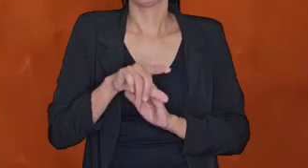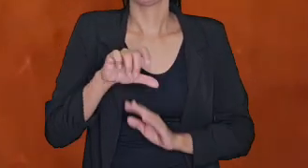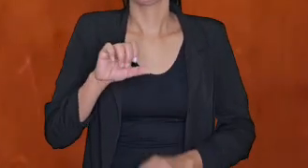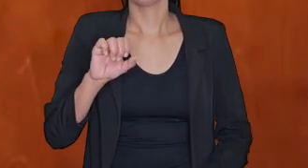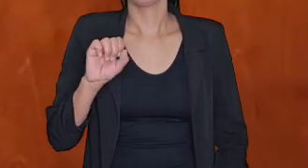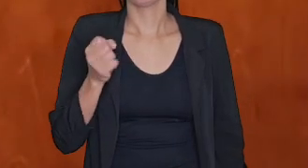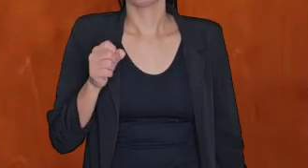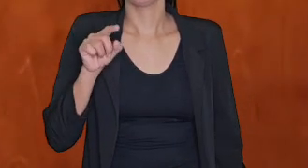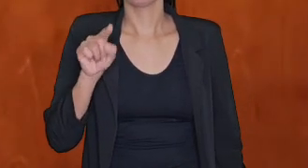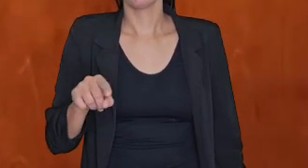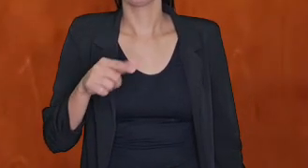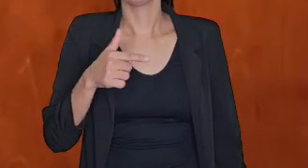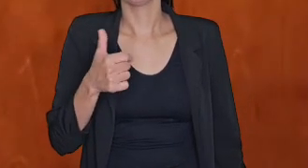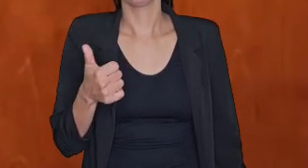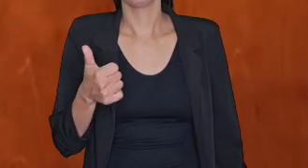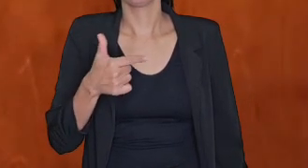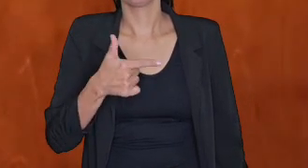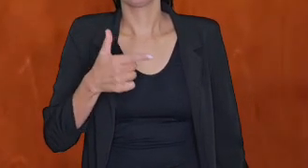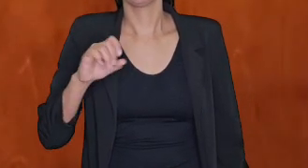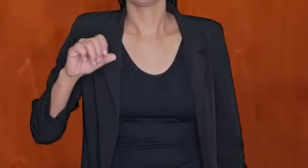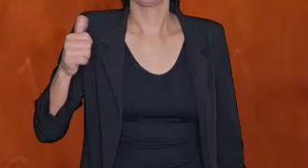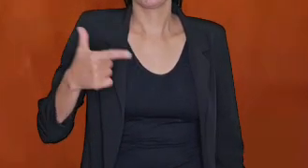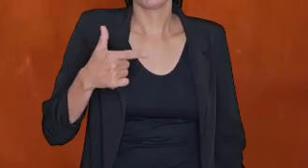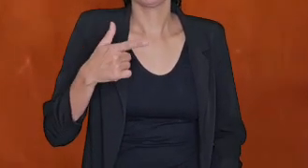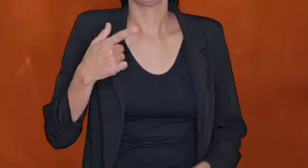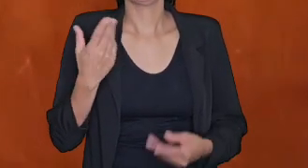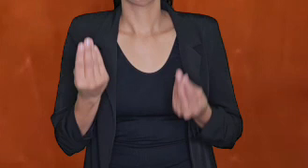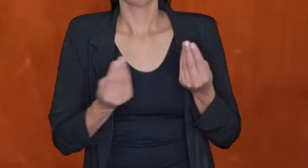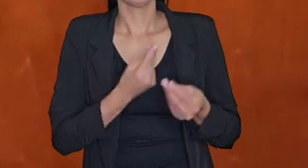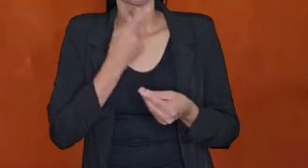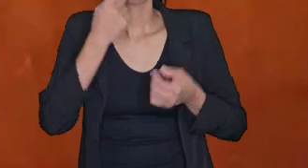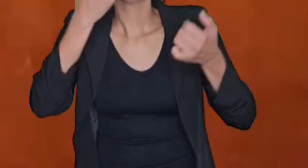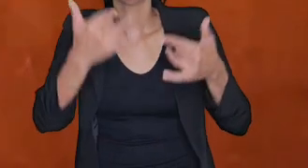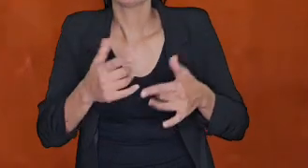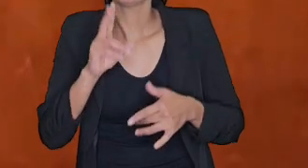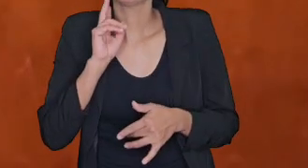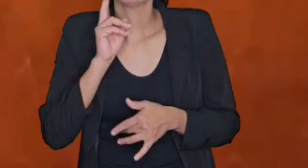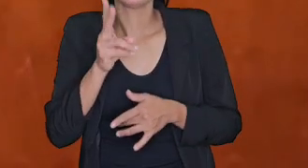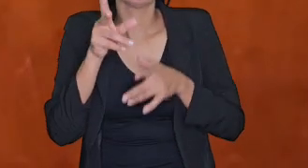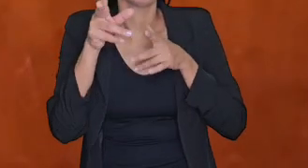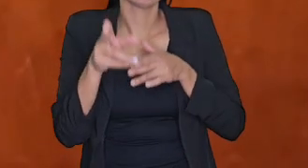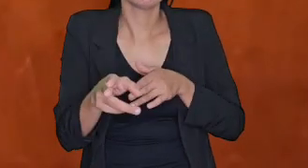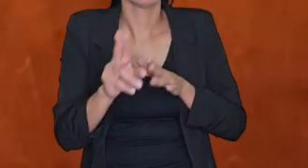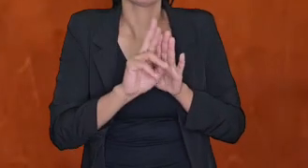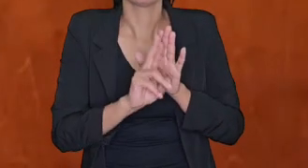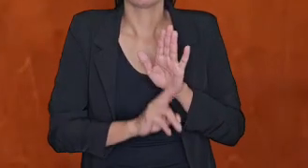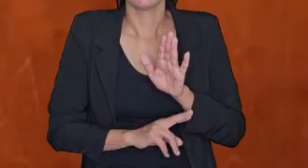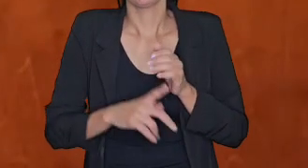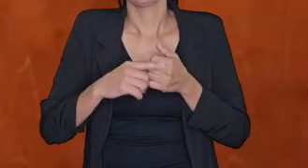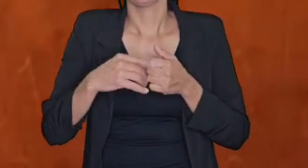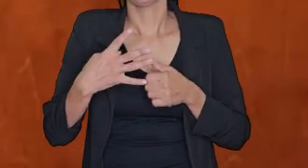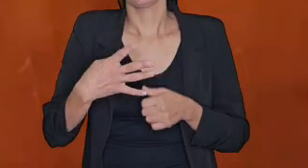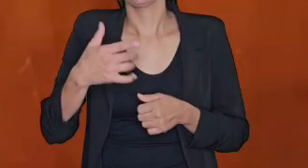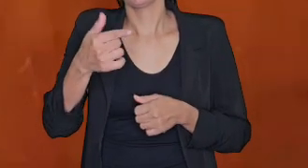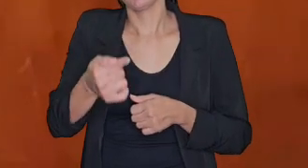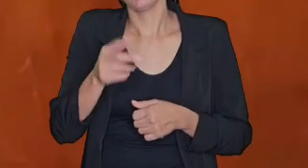não, em nenhum momento tocou na 8.212, por suposto arrastamento de inconstitucionalidade. É dizer,